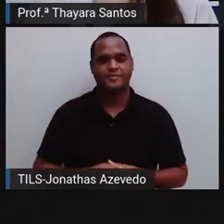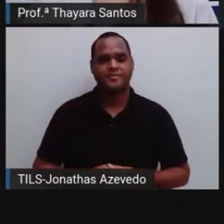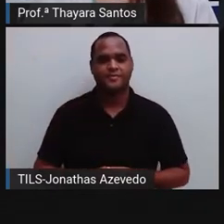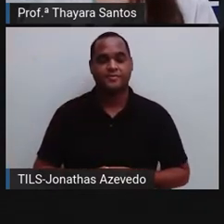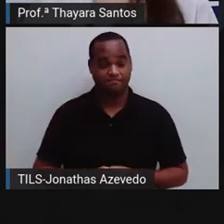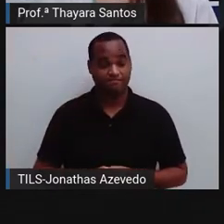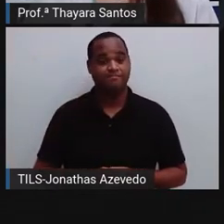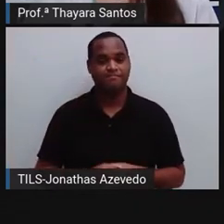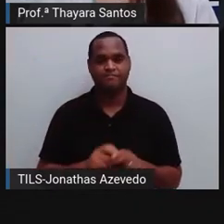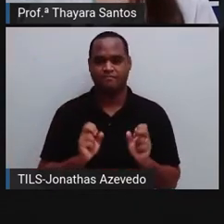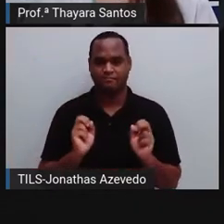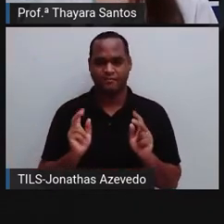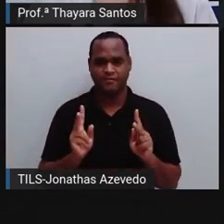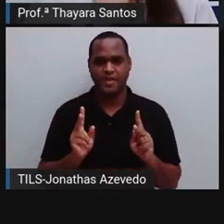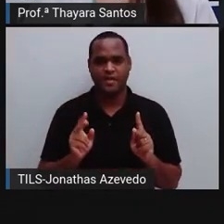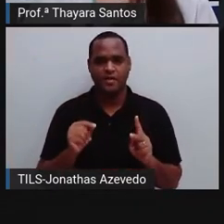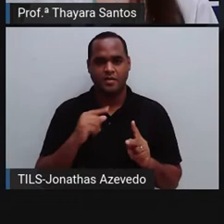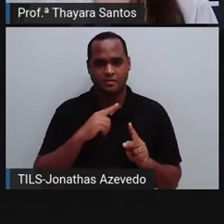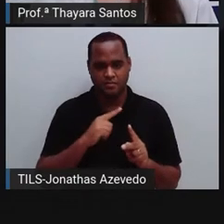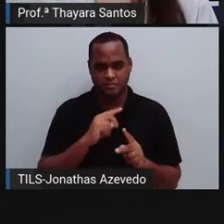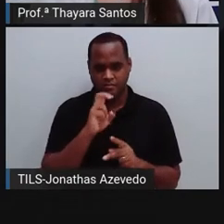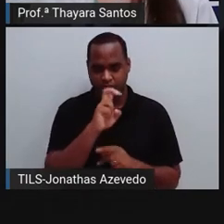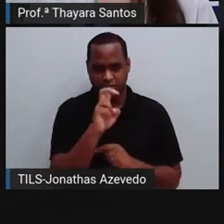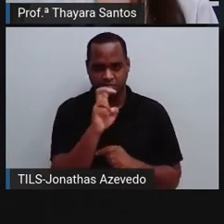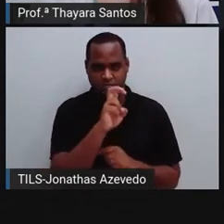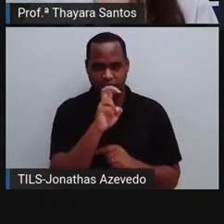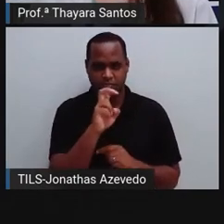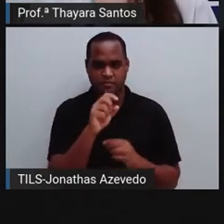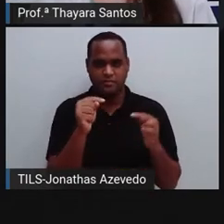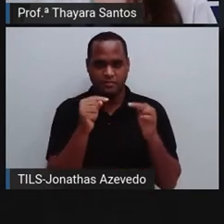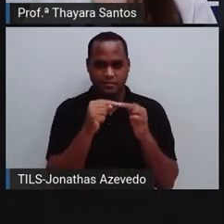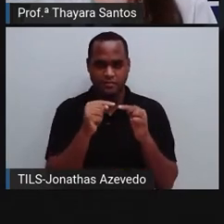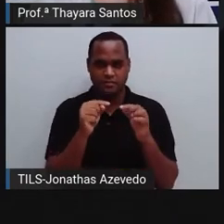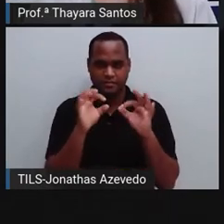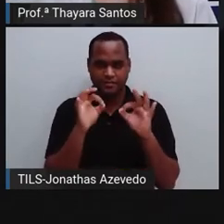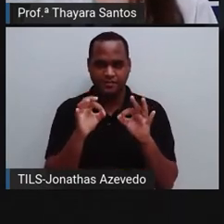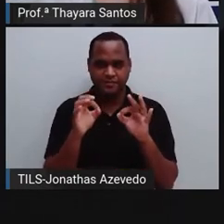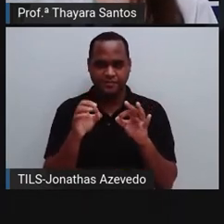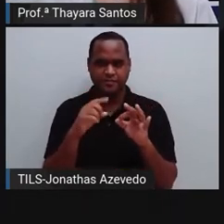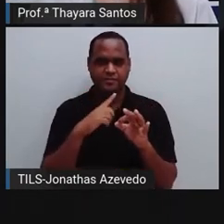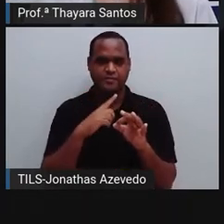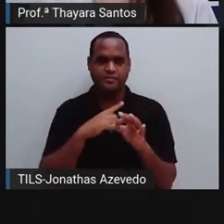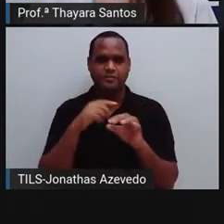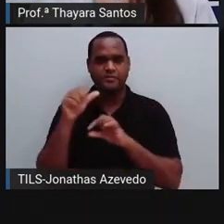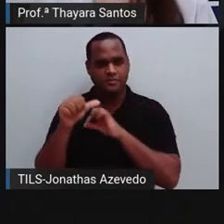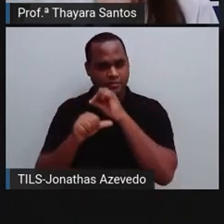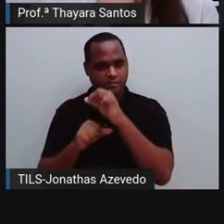aqui. Pronto. 55 Kelvin é a mesma coisa que menos